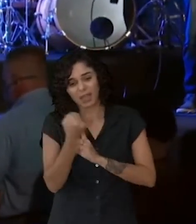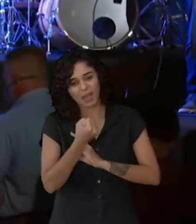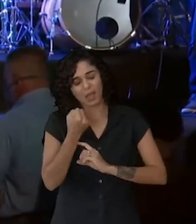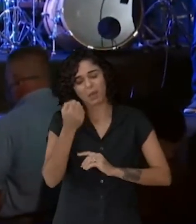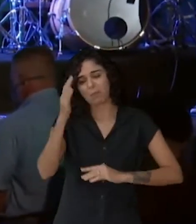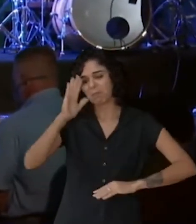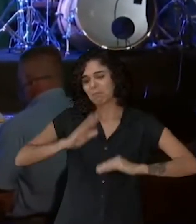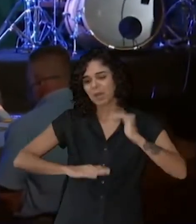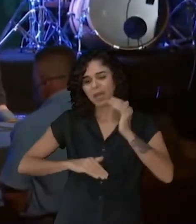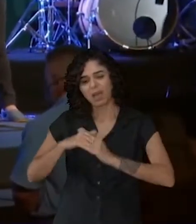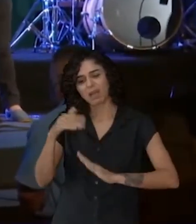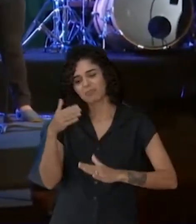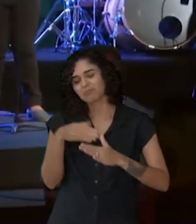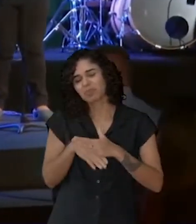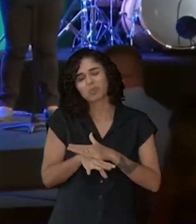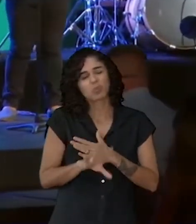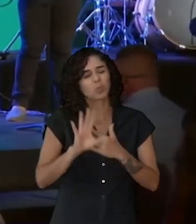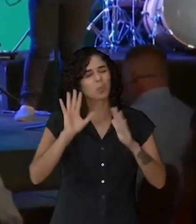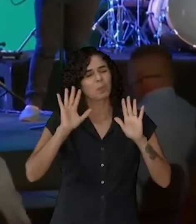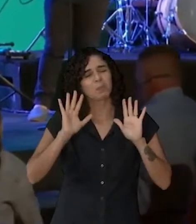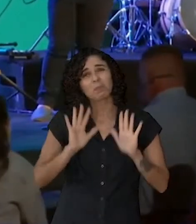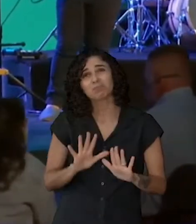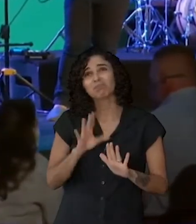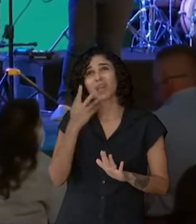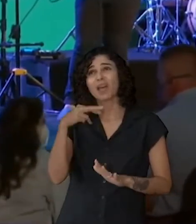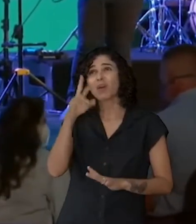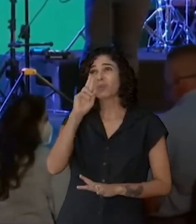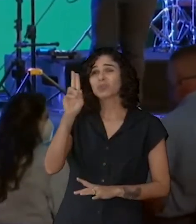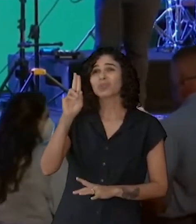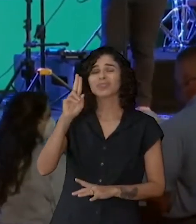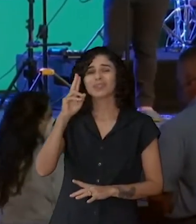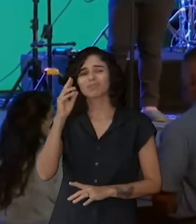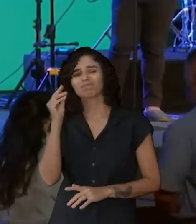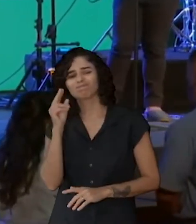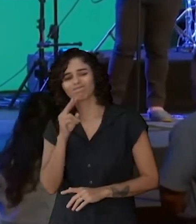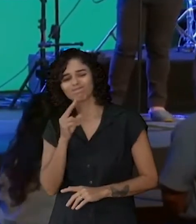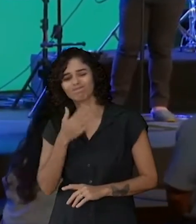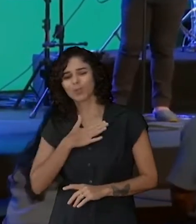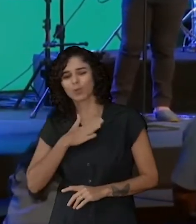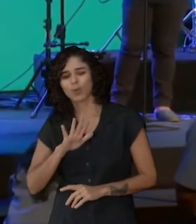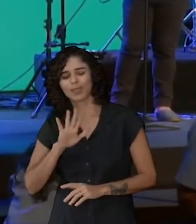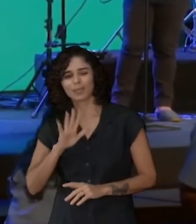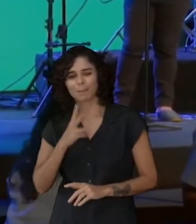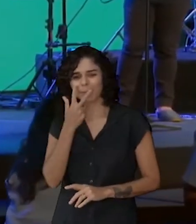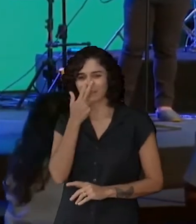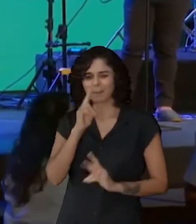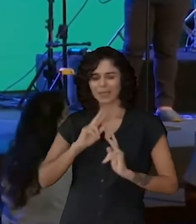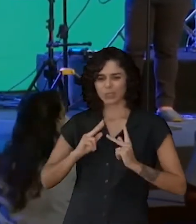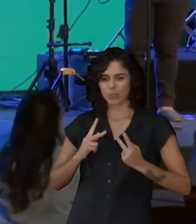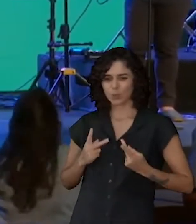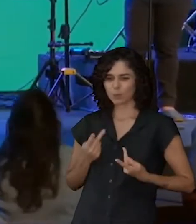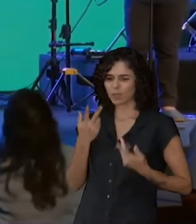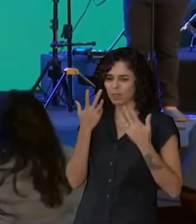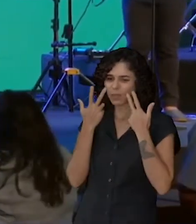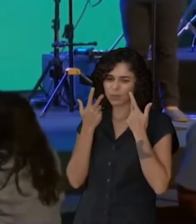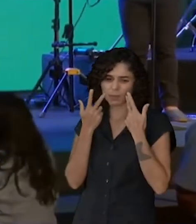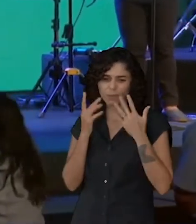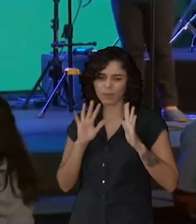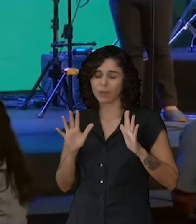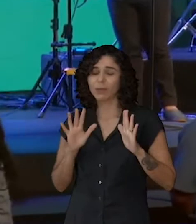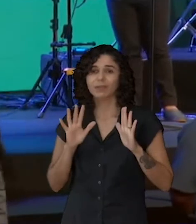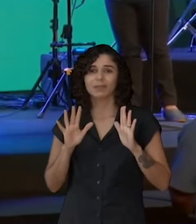prática que para o Senhor é desprezível, mas aos homens parece normal. Mas traz quebrantamento, Espírito